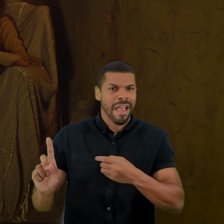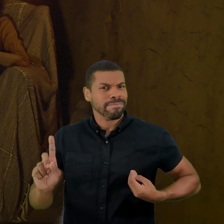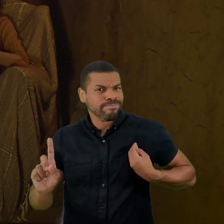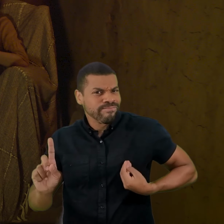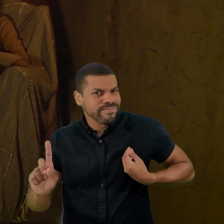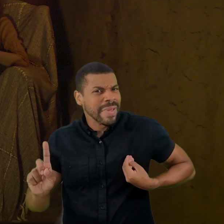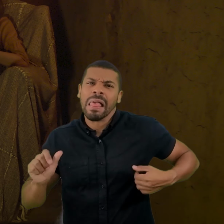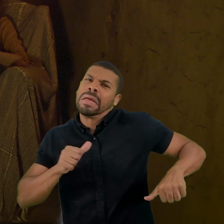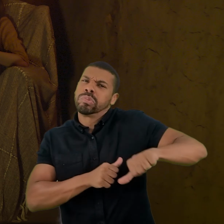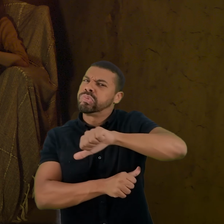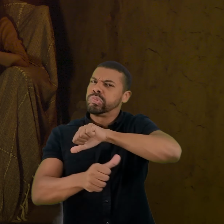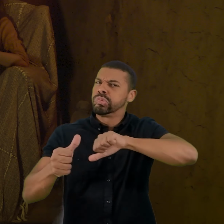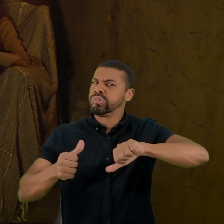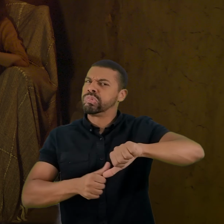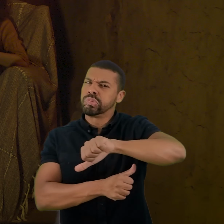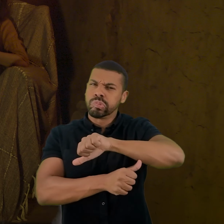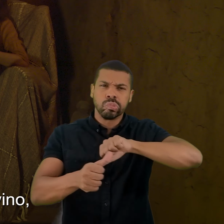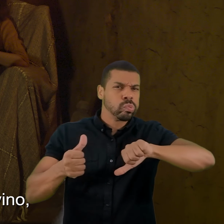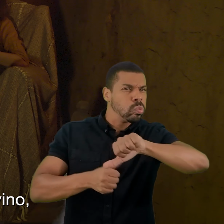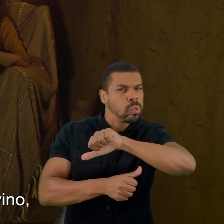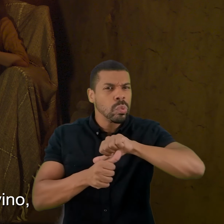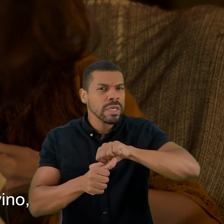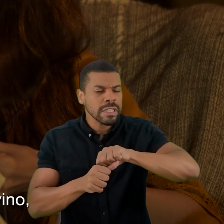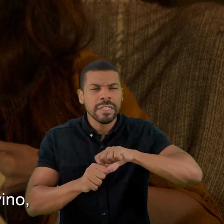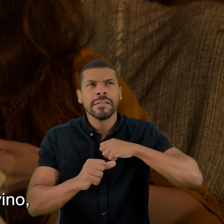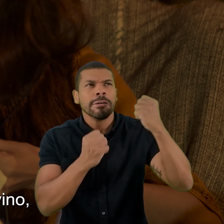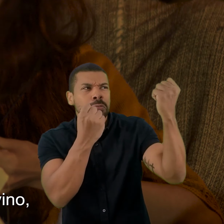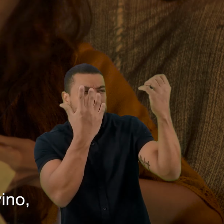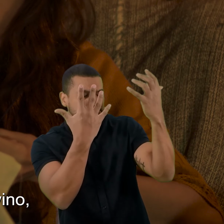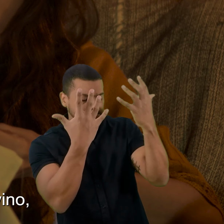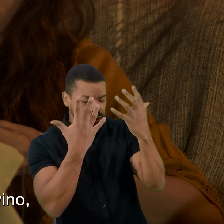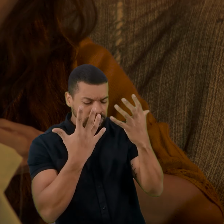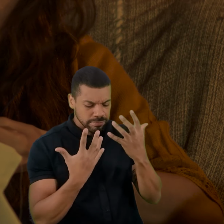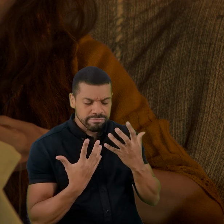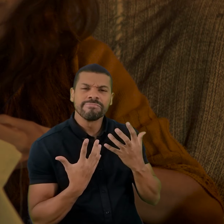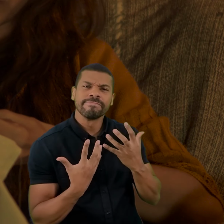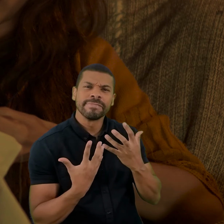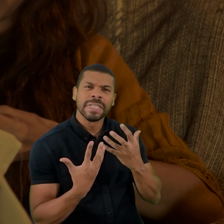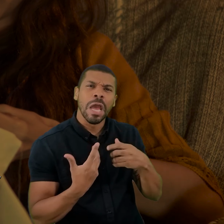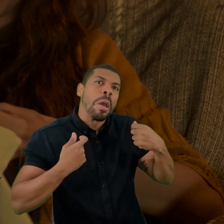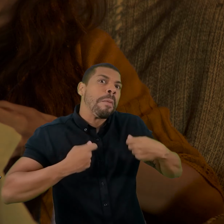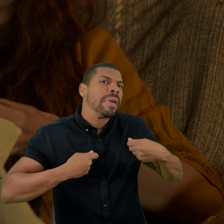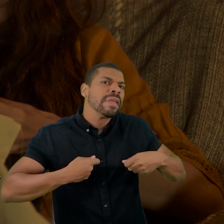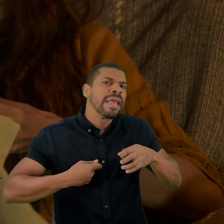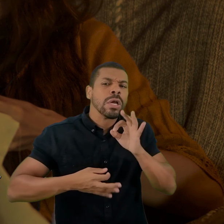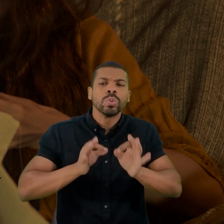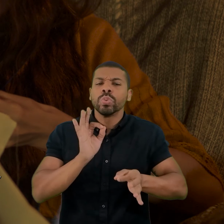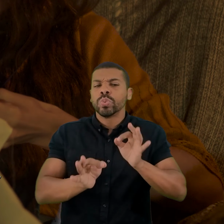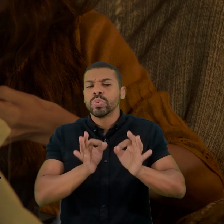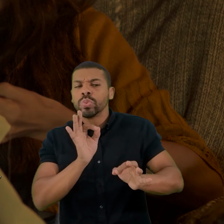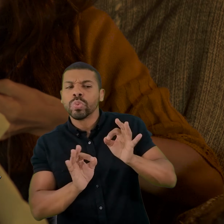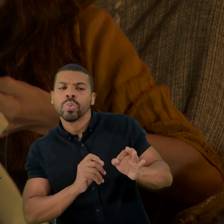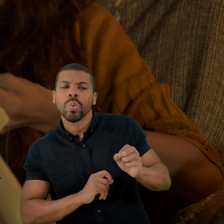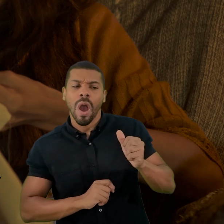A vida de Bispo se transforma no dia que ele recebe um sinal divino que diz que ele tem